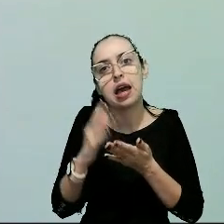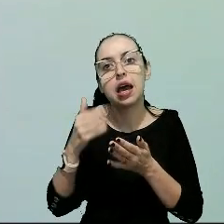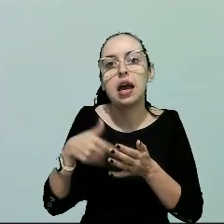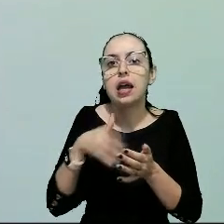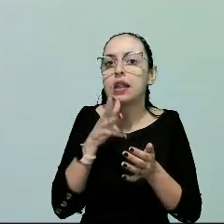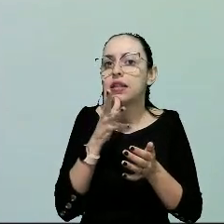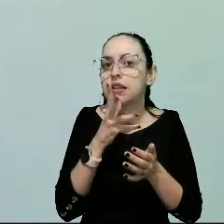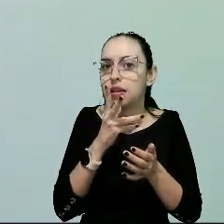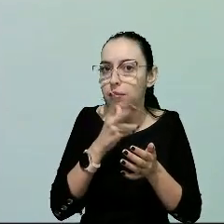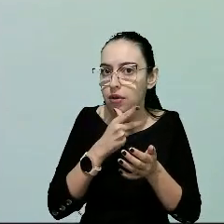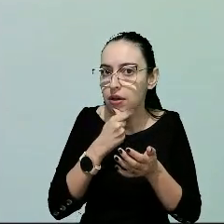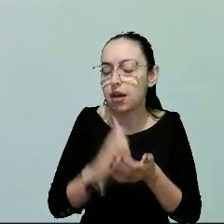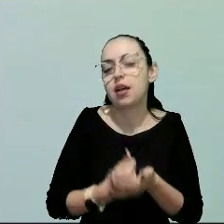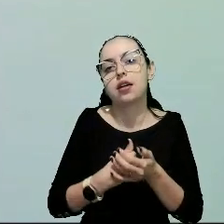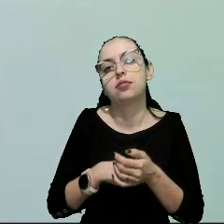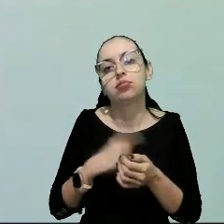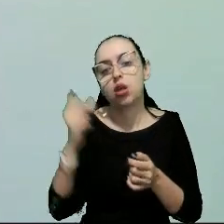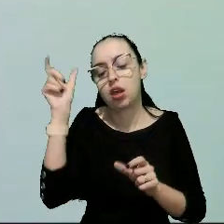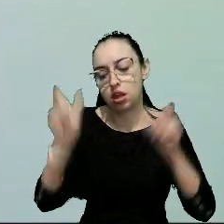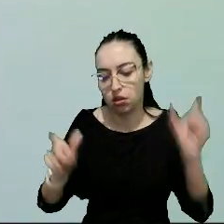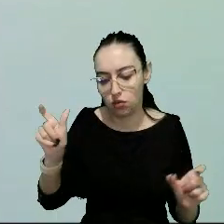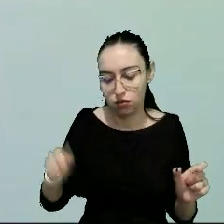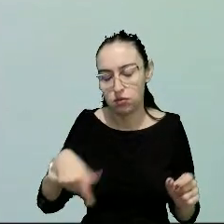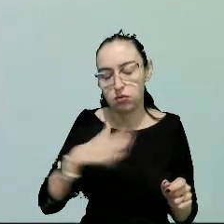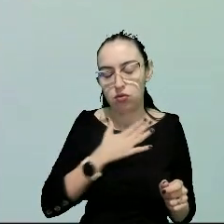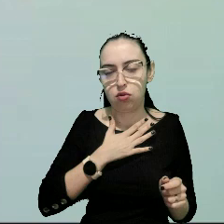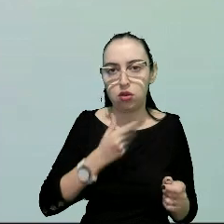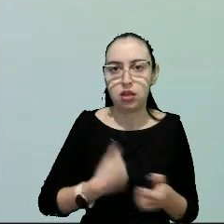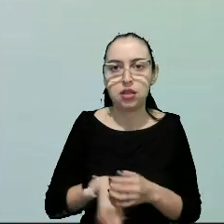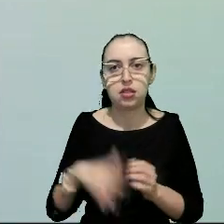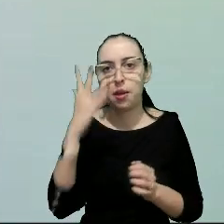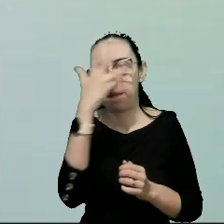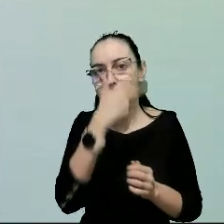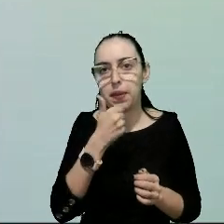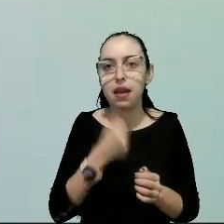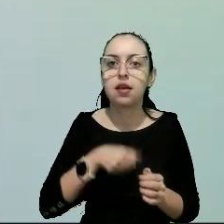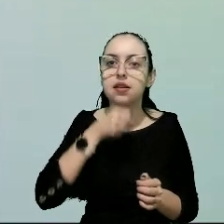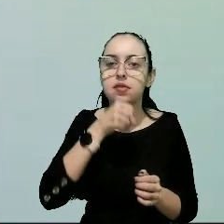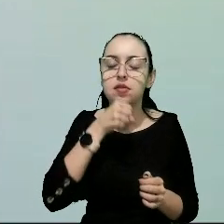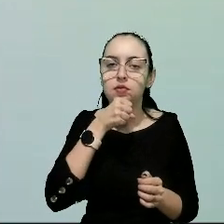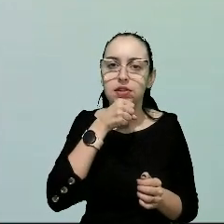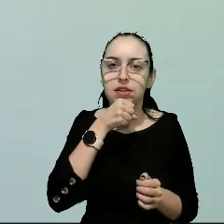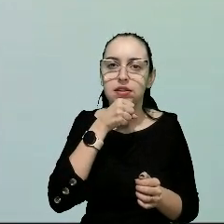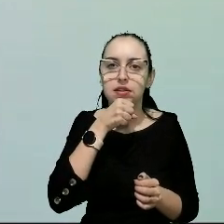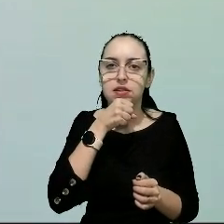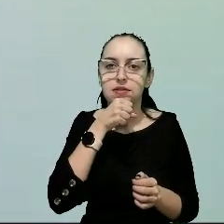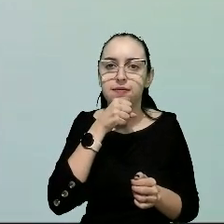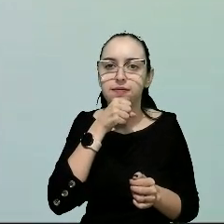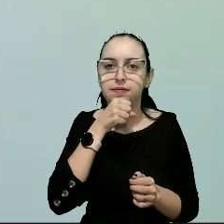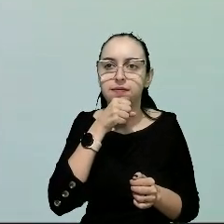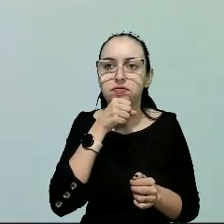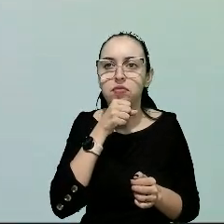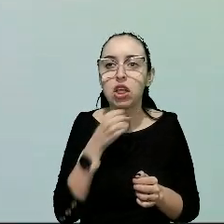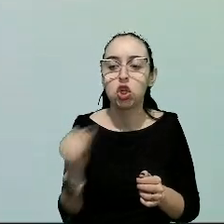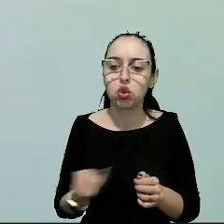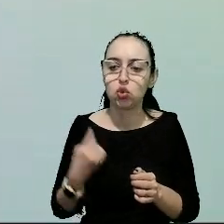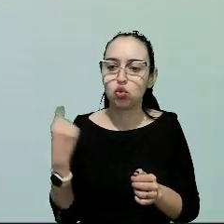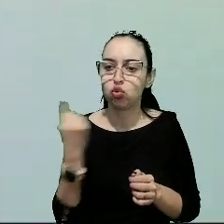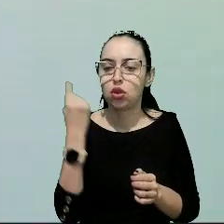tardiamente, por cada um de nós. A beleza da velhice está exatamente na